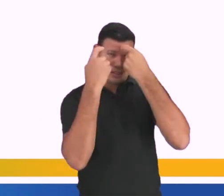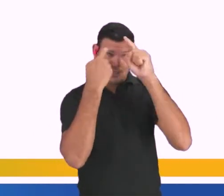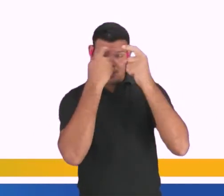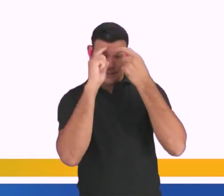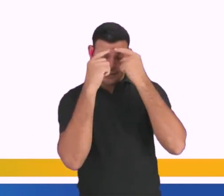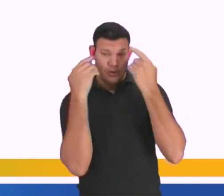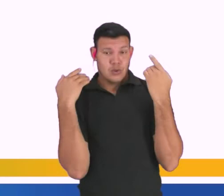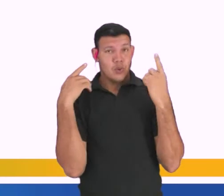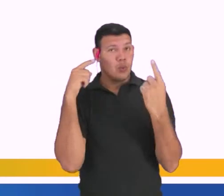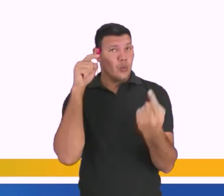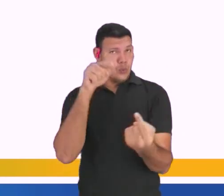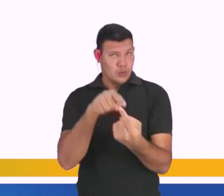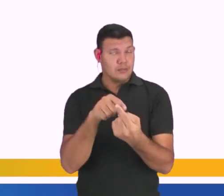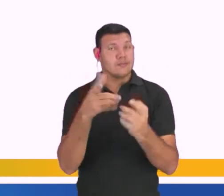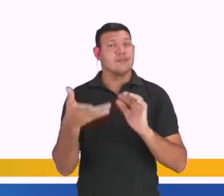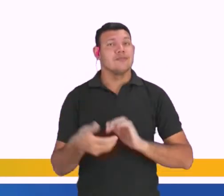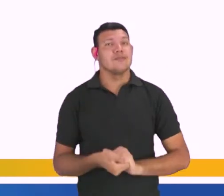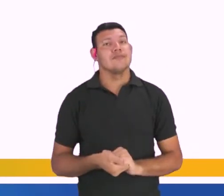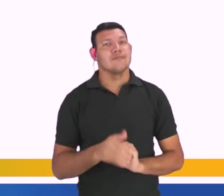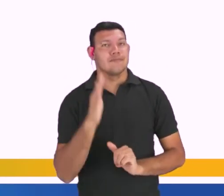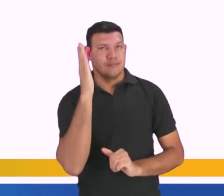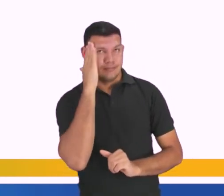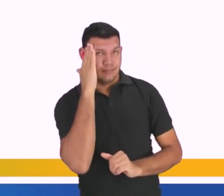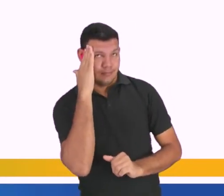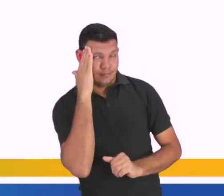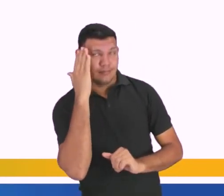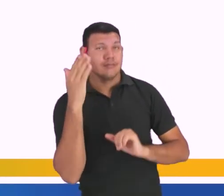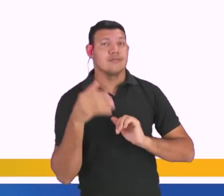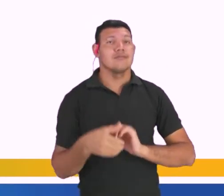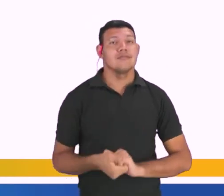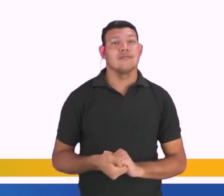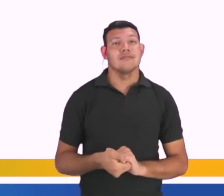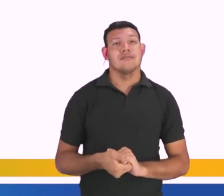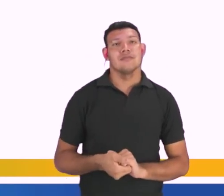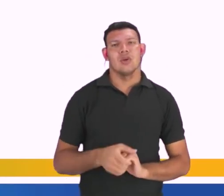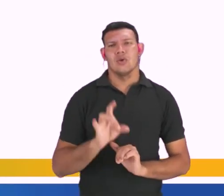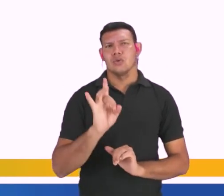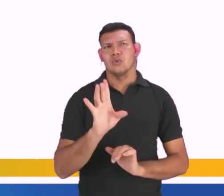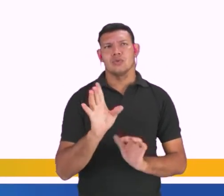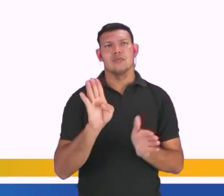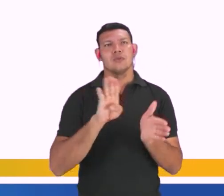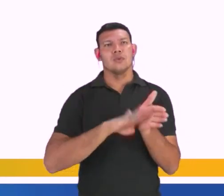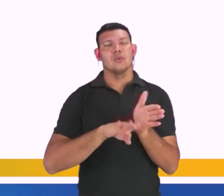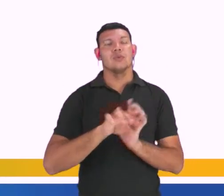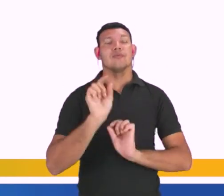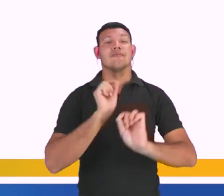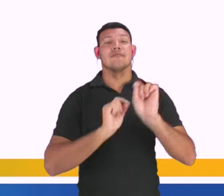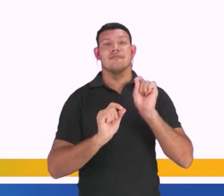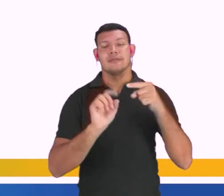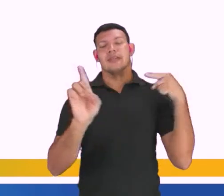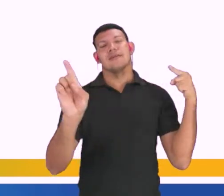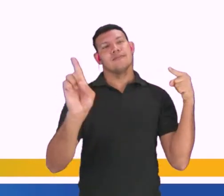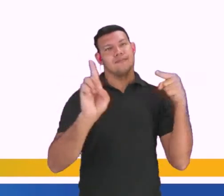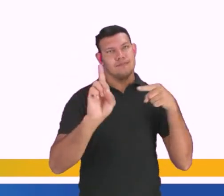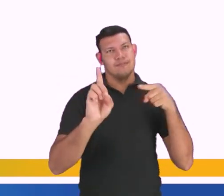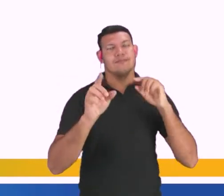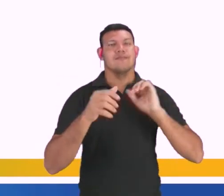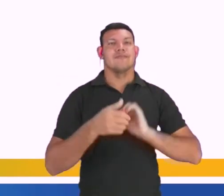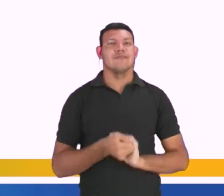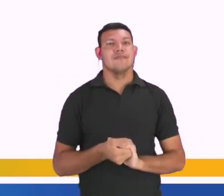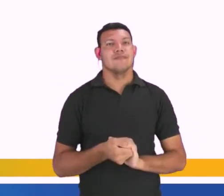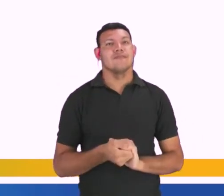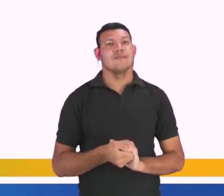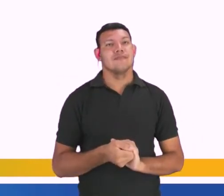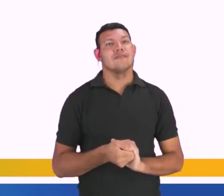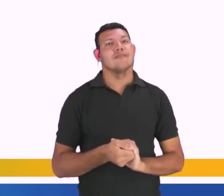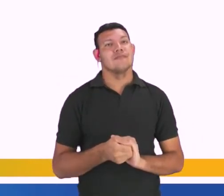da mensagem é o objetivo da mensagem, entendem? Então, sobra somente a